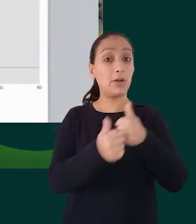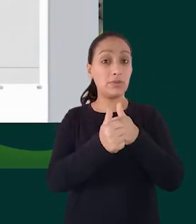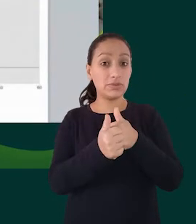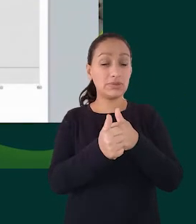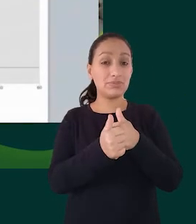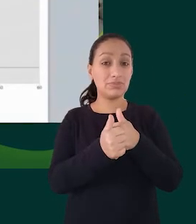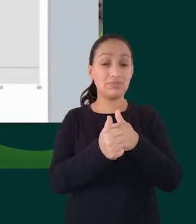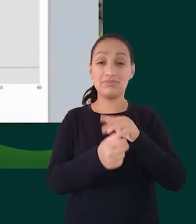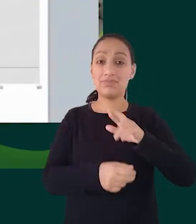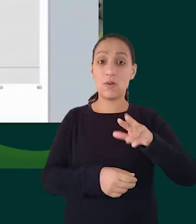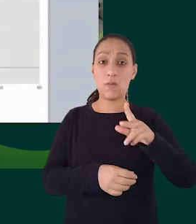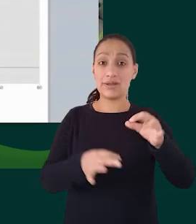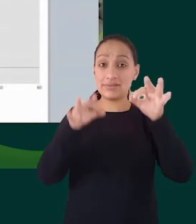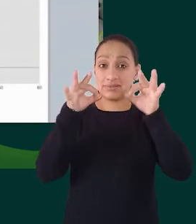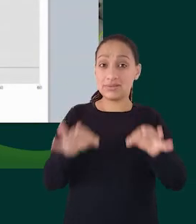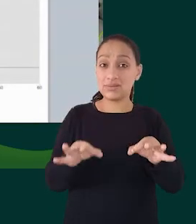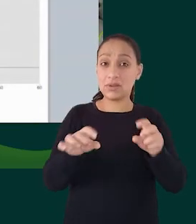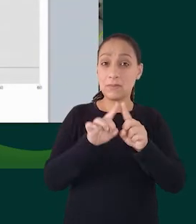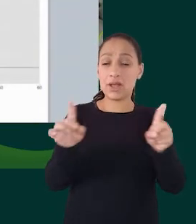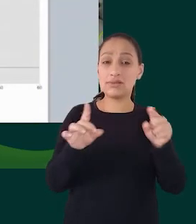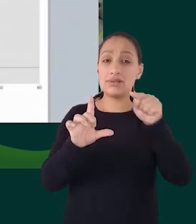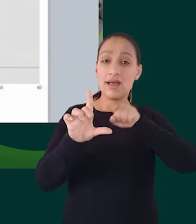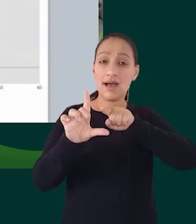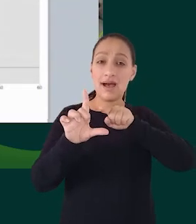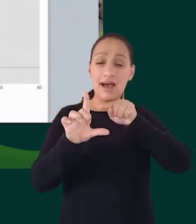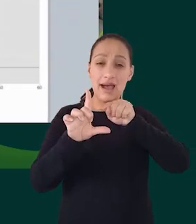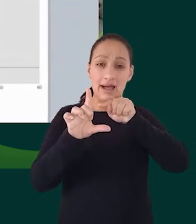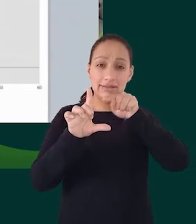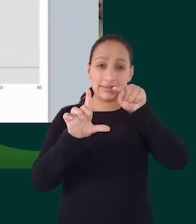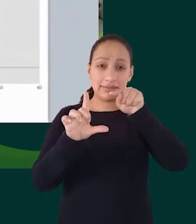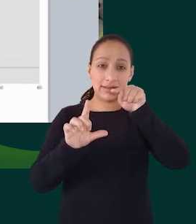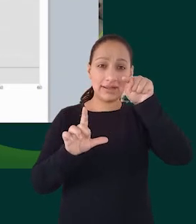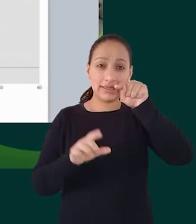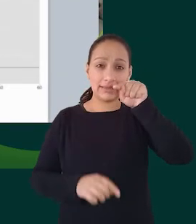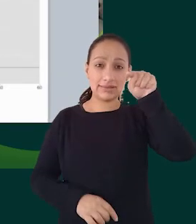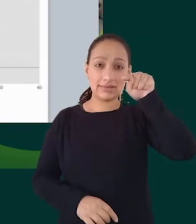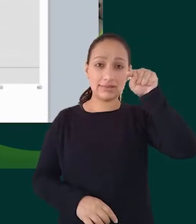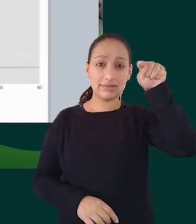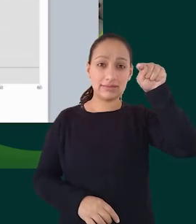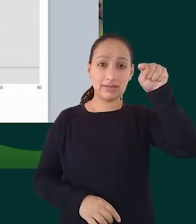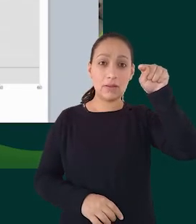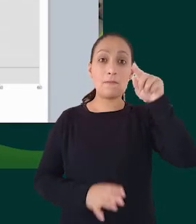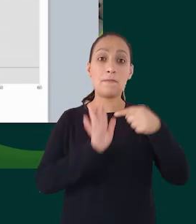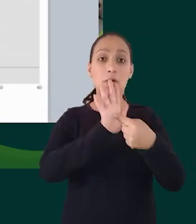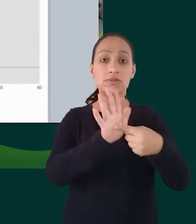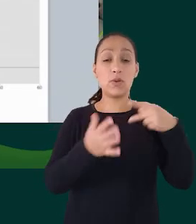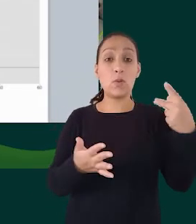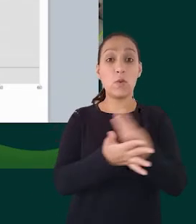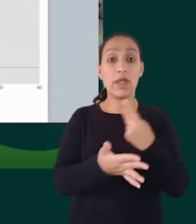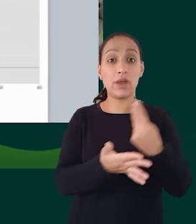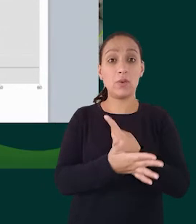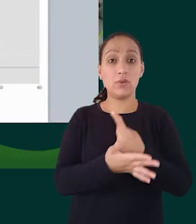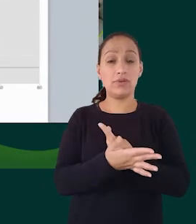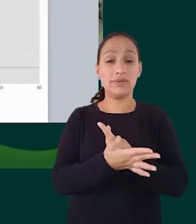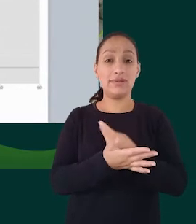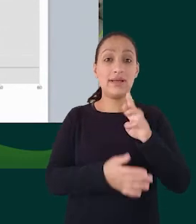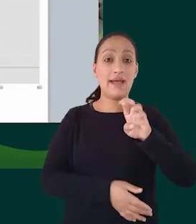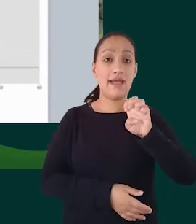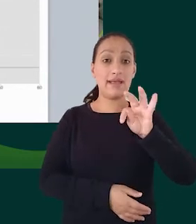próximos. Essa linha aqui tracejada é o erro da minha reta de